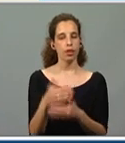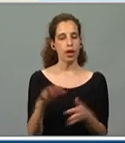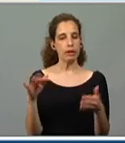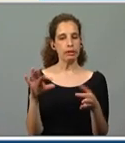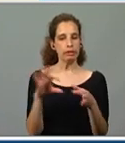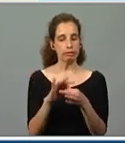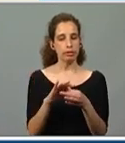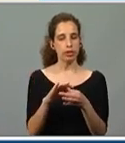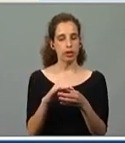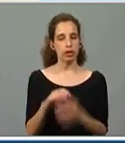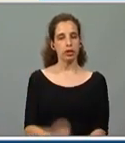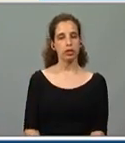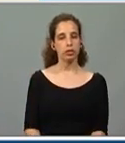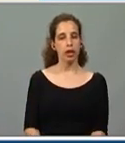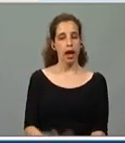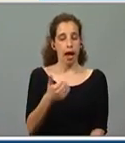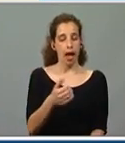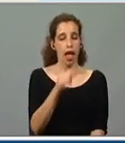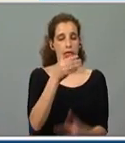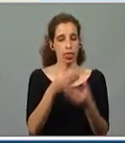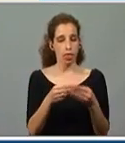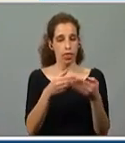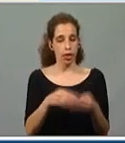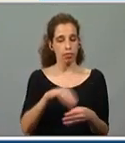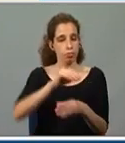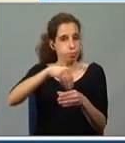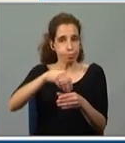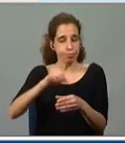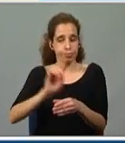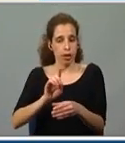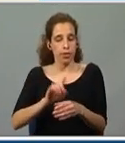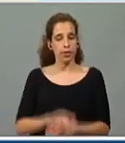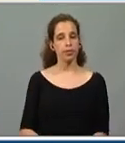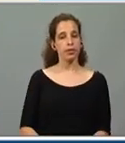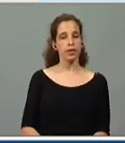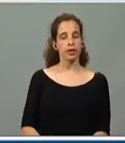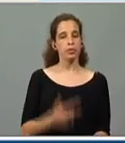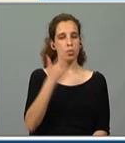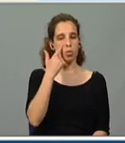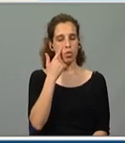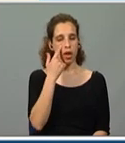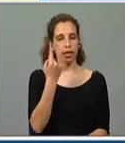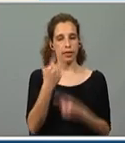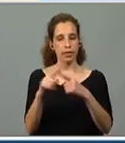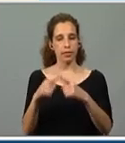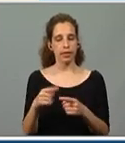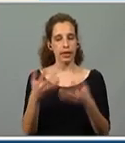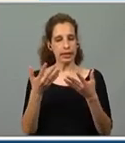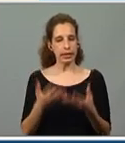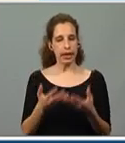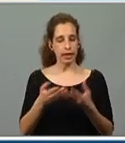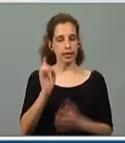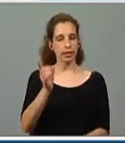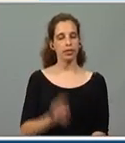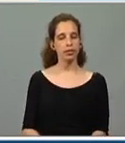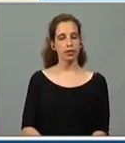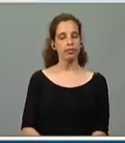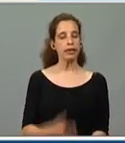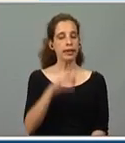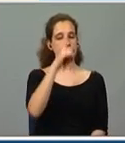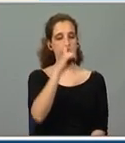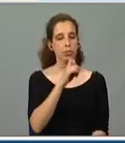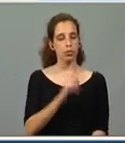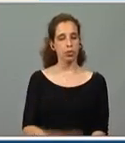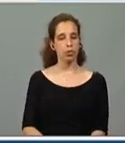consiste no facto de existirem líquidos que são imixíveis, que não se misturam e que apresentam diferentes densidades. E aqui recordar